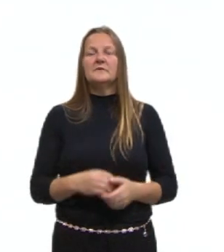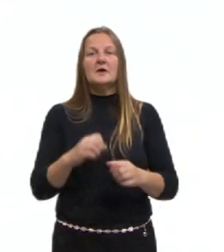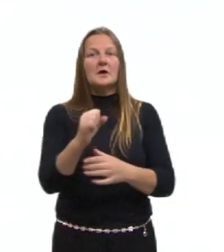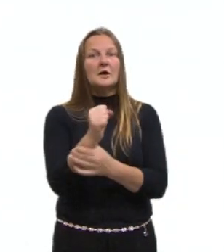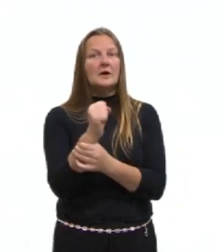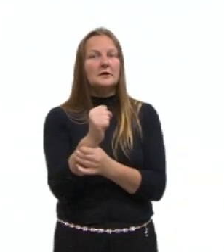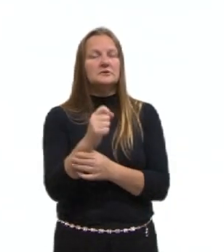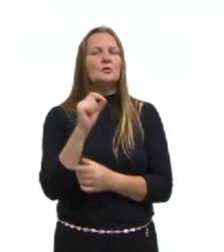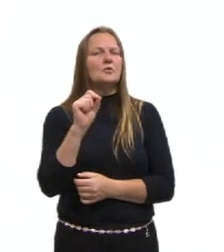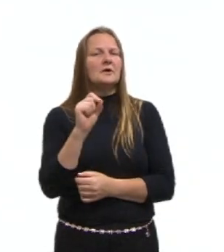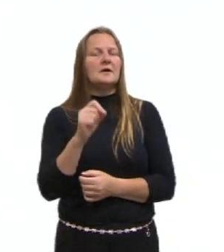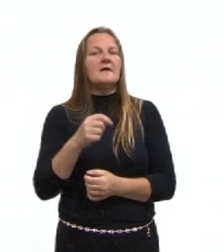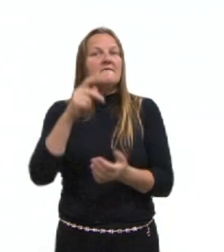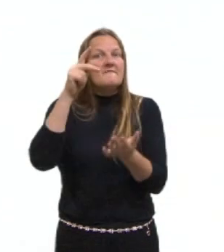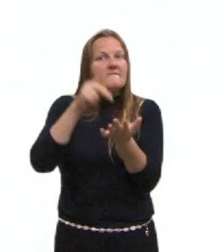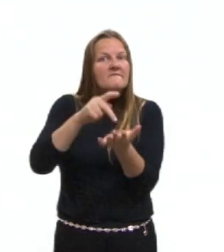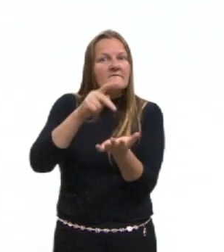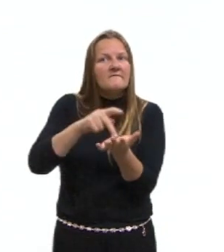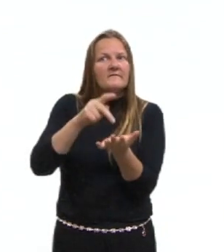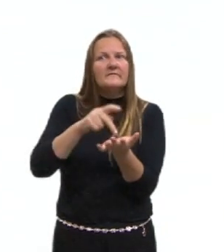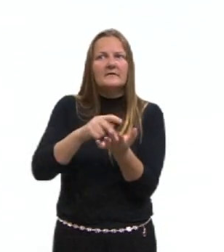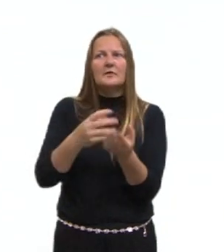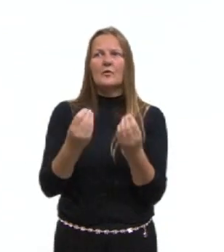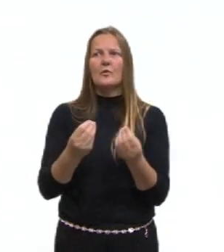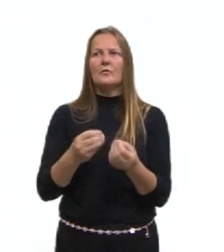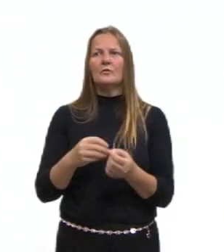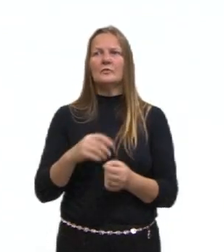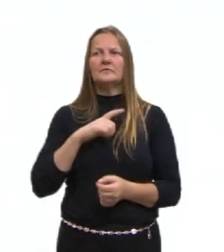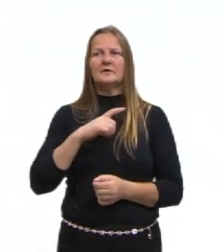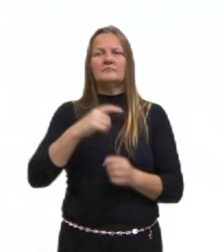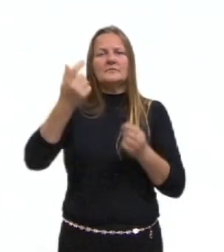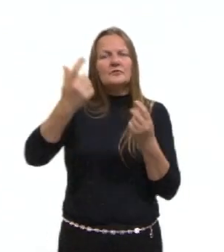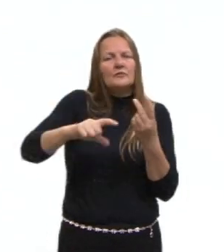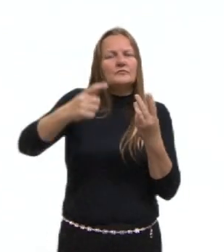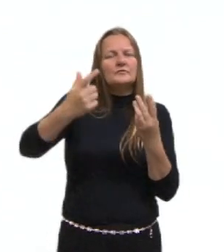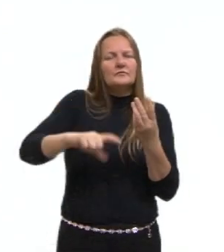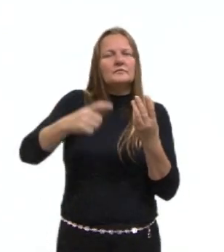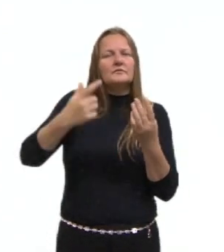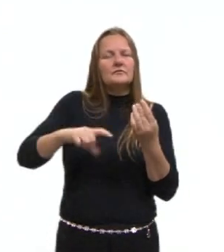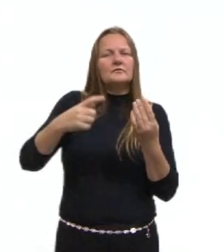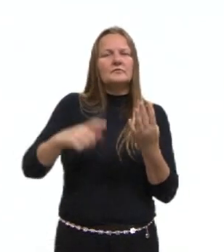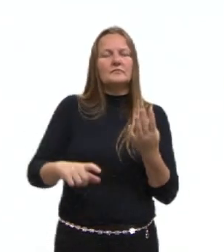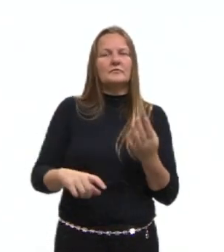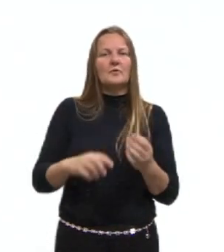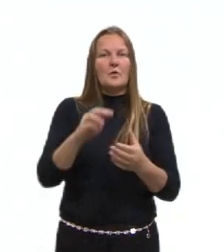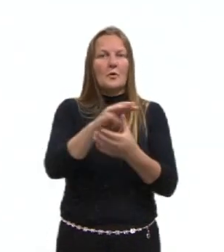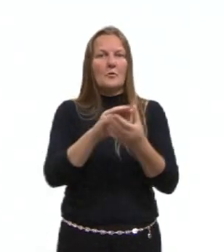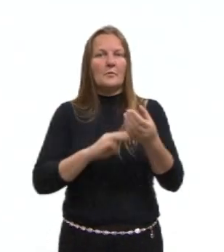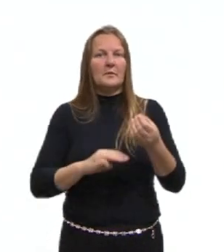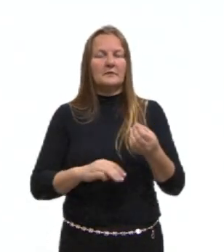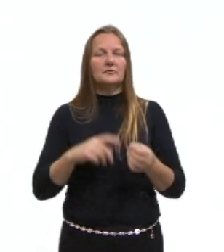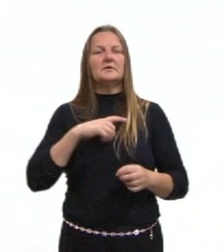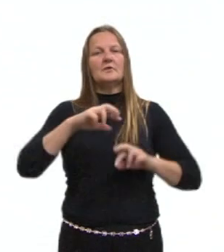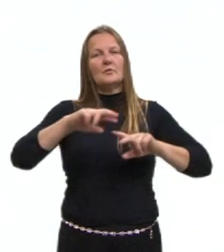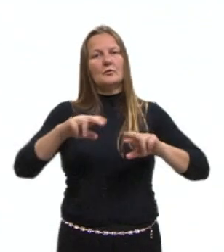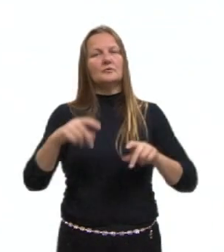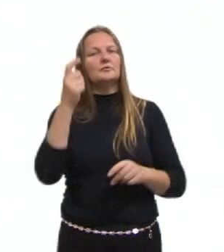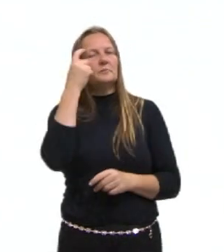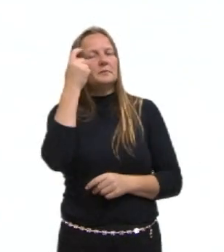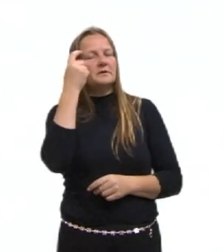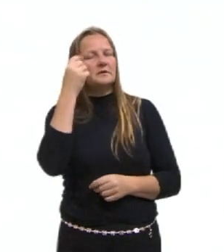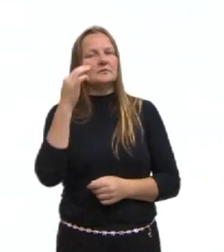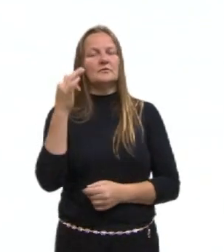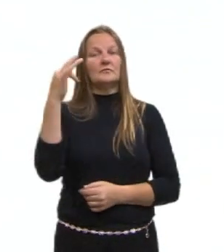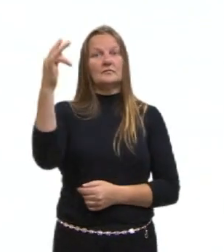Garantir que aquilo ali é verdadeiro, como? Através de repetição. Isso seria o meu método, mas também existe os pensadores.